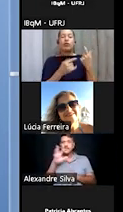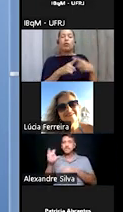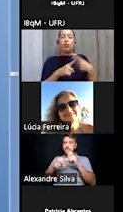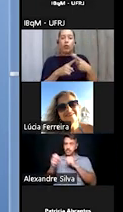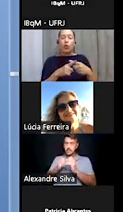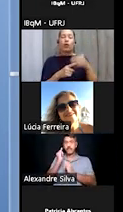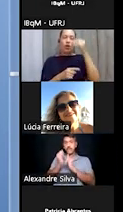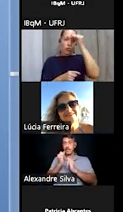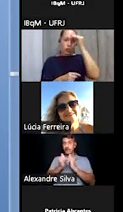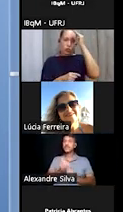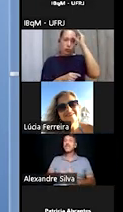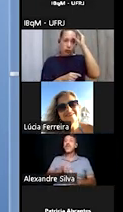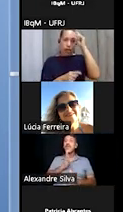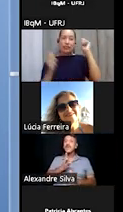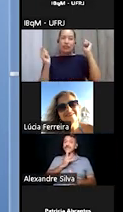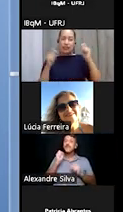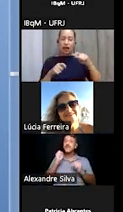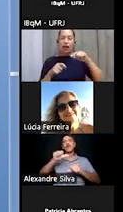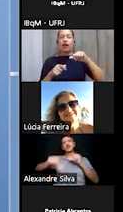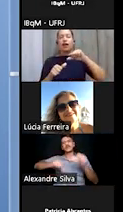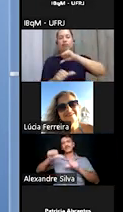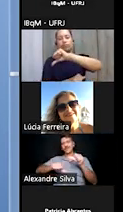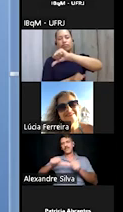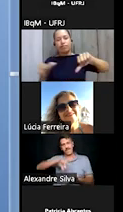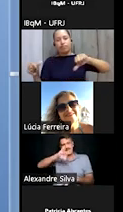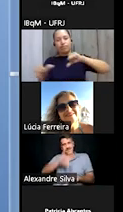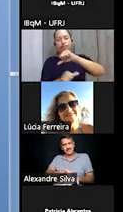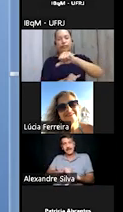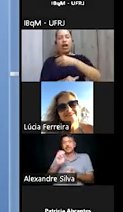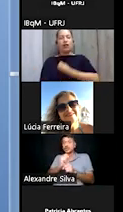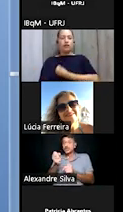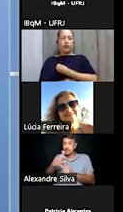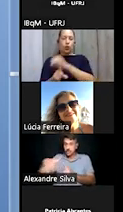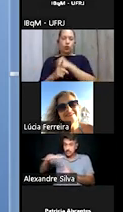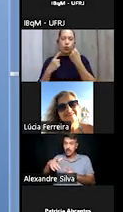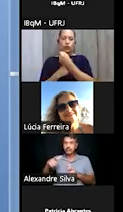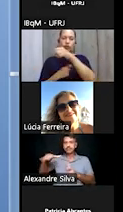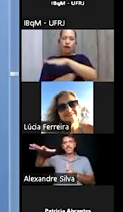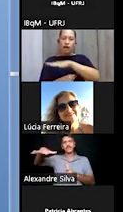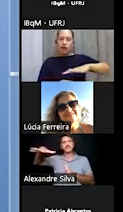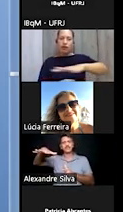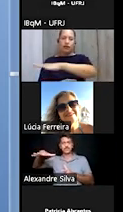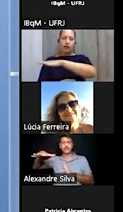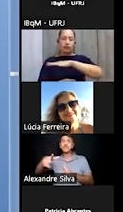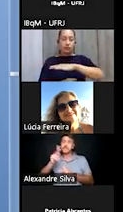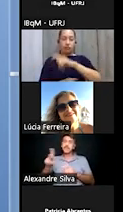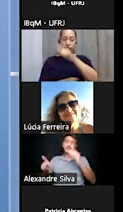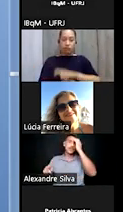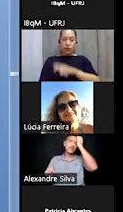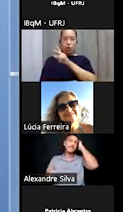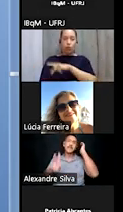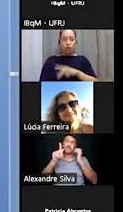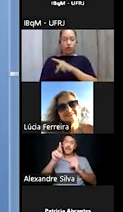que poderia transformar a realidade social dessa região. E o professor Plácido tinha uma